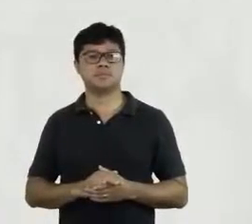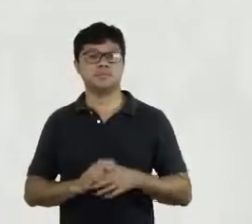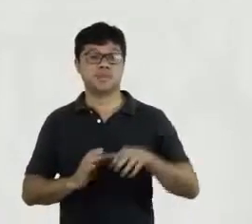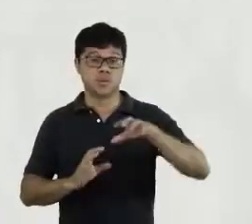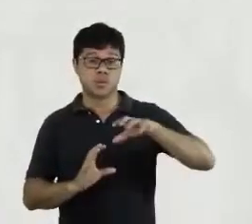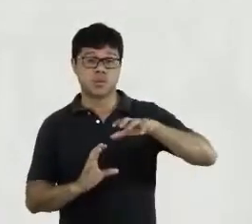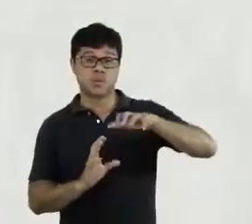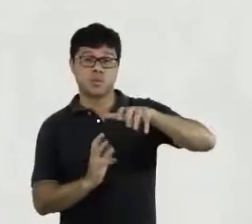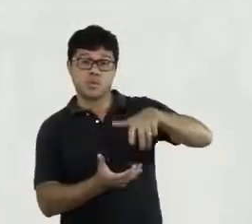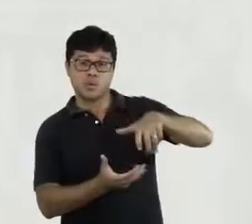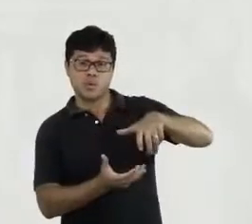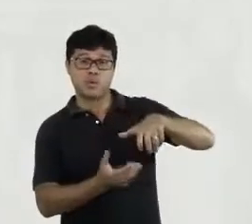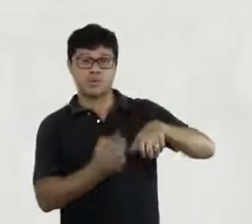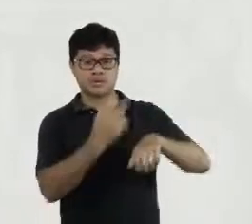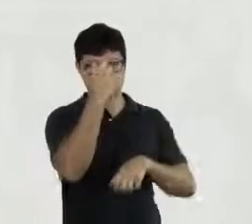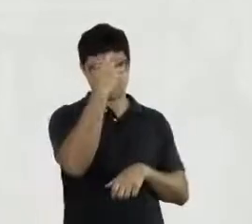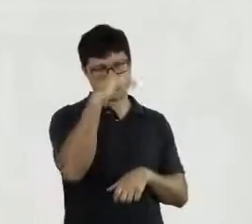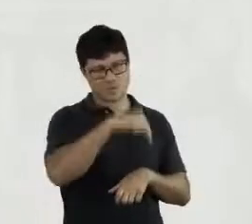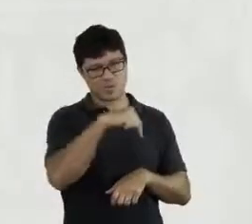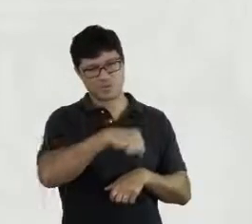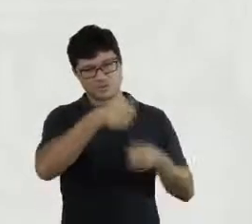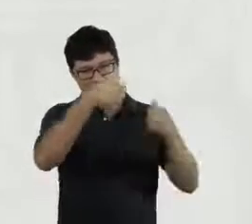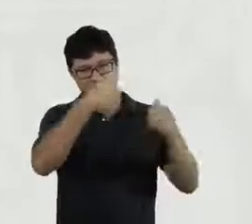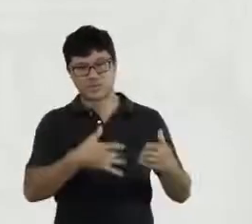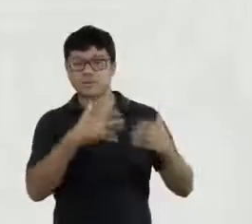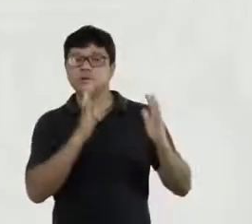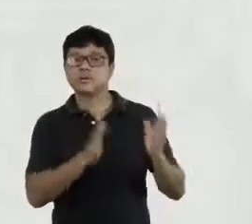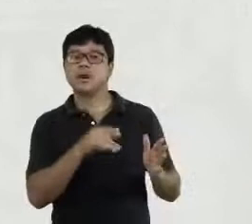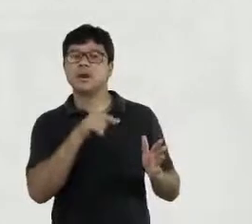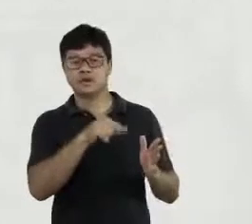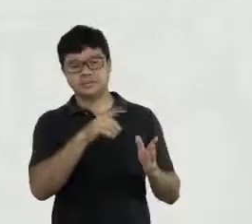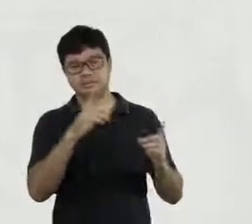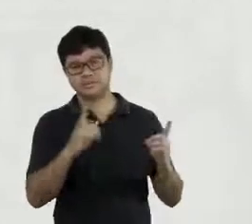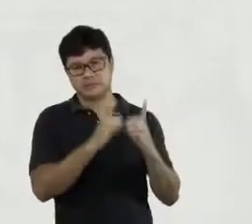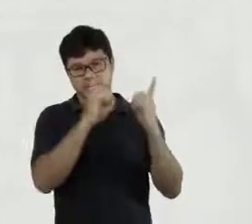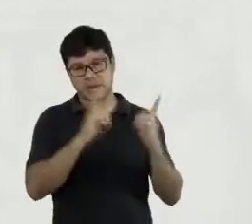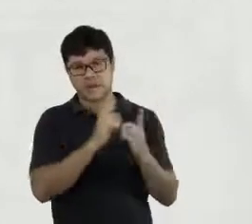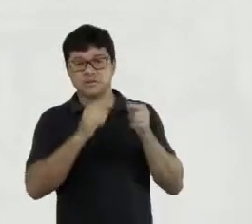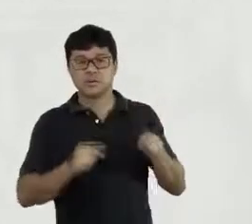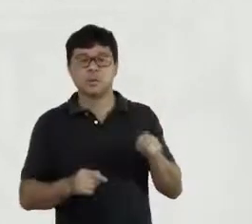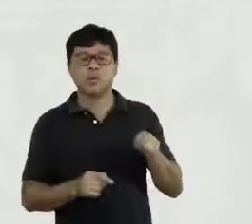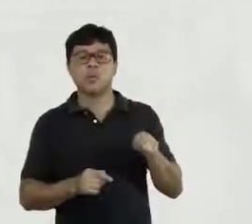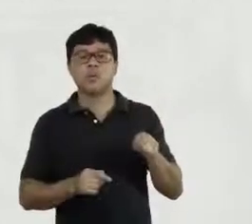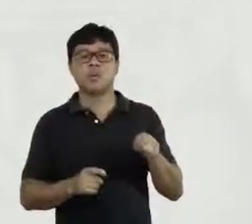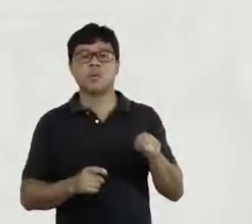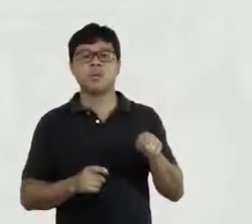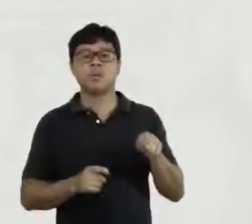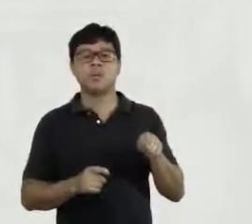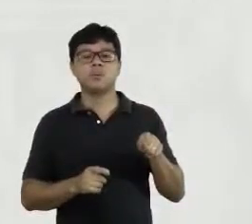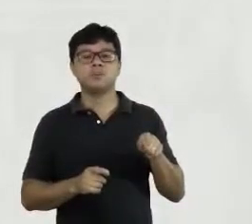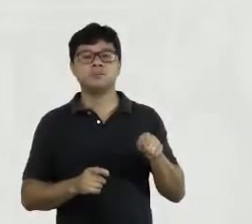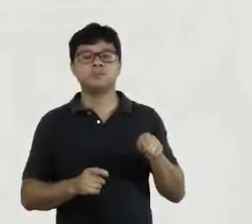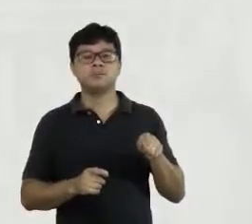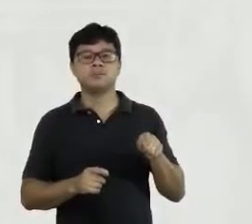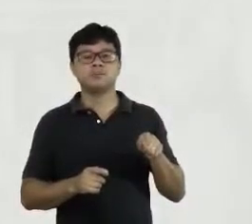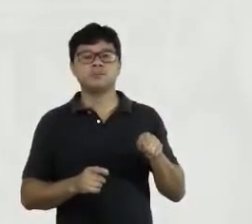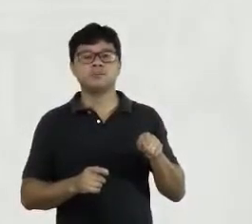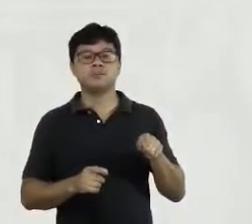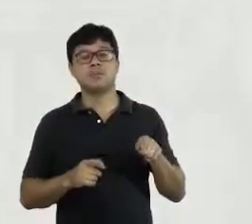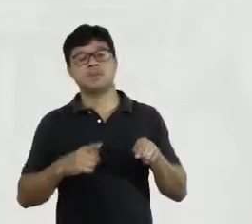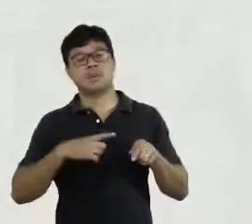da galáxia intelectual, vamos colocar assim, didaticamente, as bibliografias do